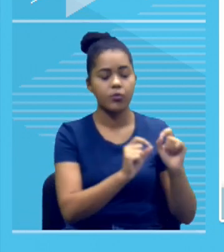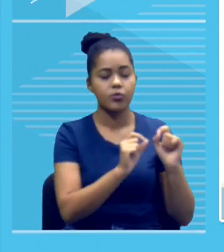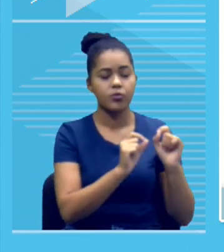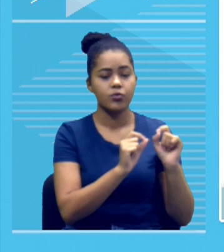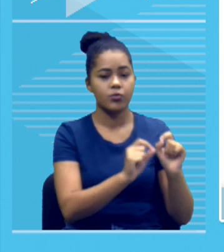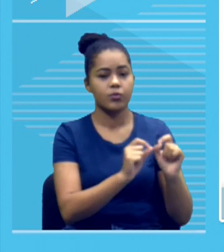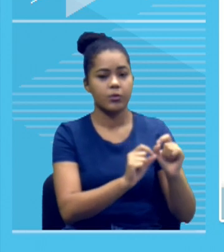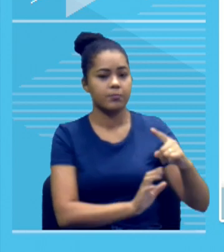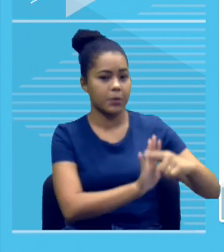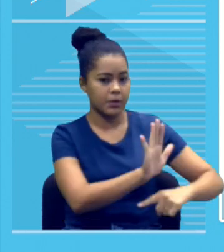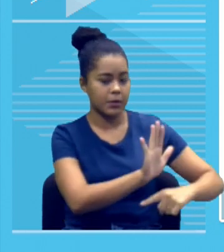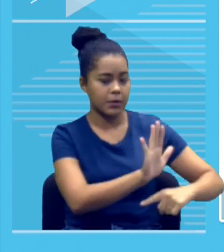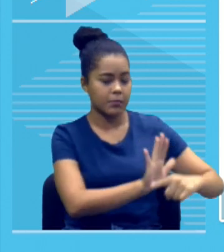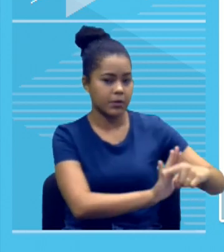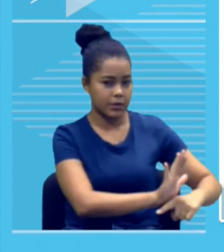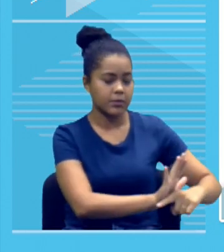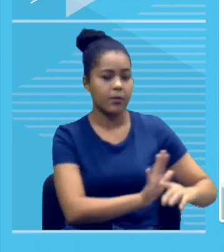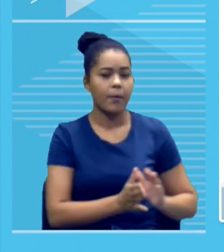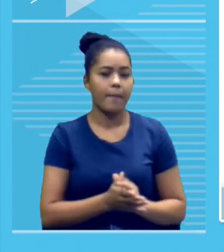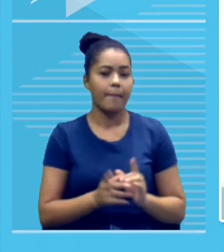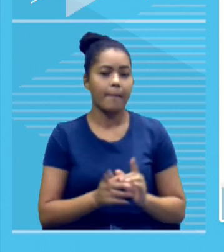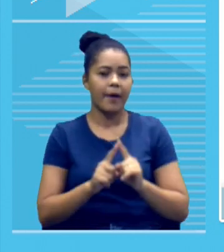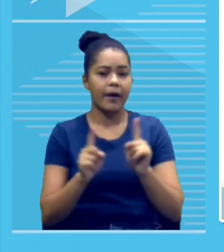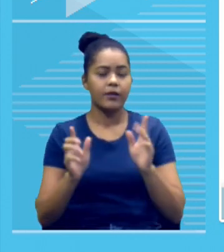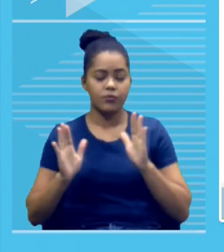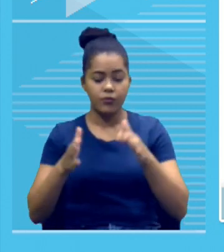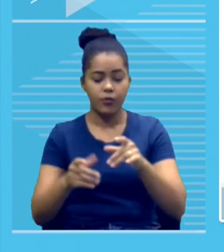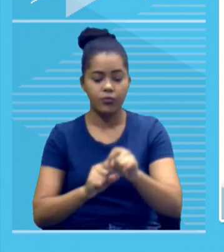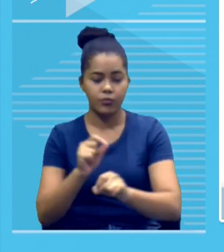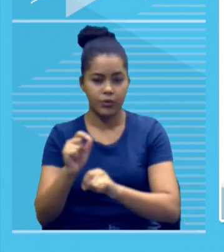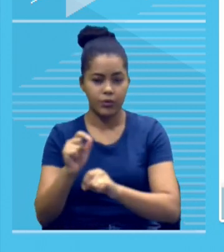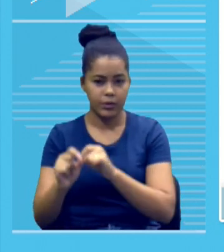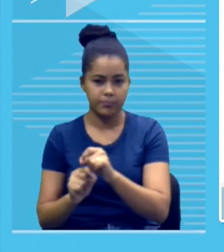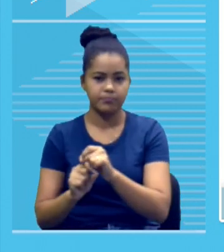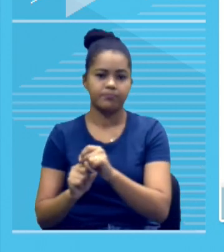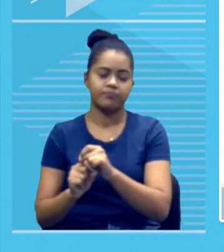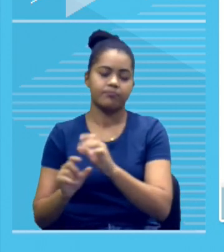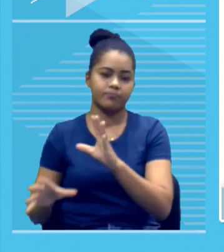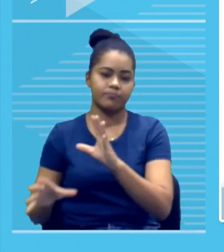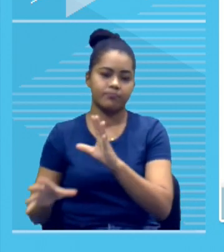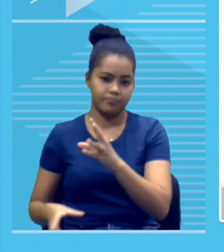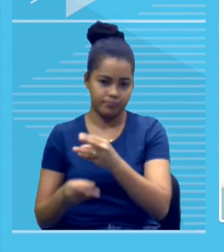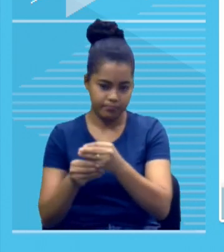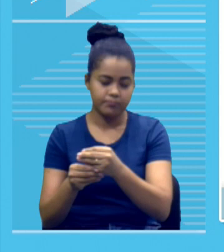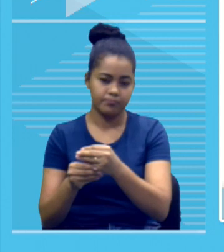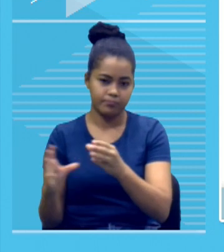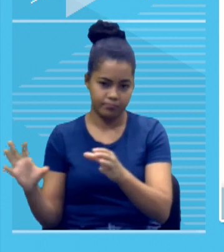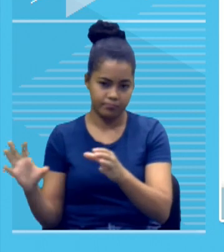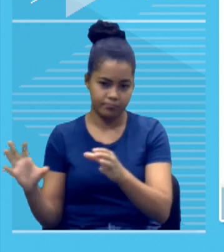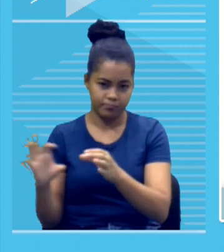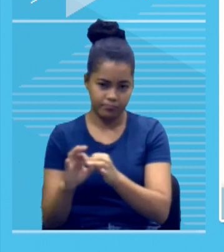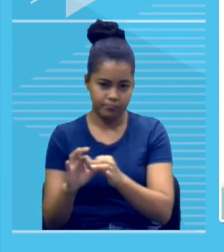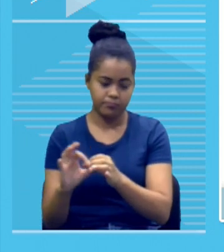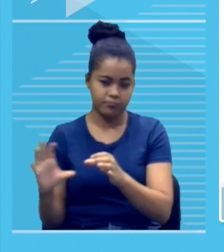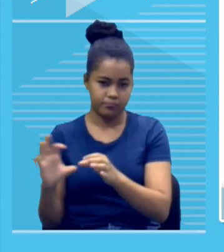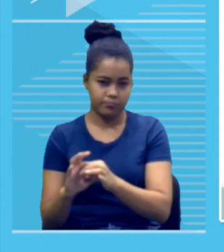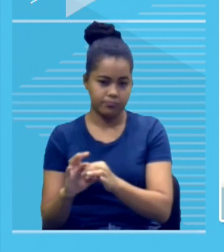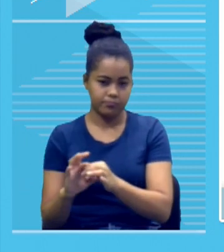somente as reações de adição, que é o tema da aula de hoje, tá? Perfeito, pessoal? Então, aí nós temos reação